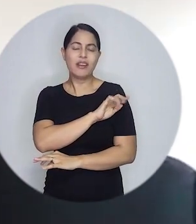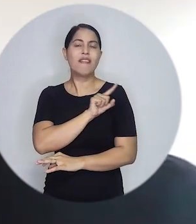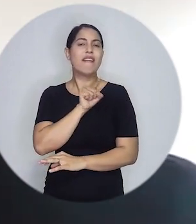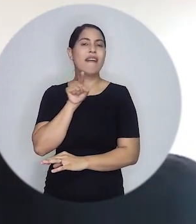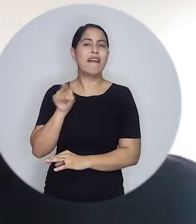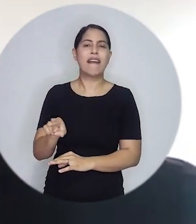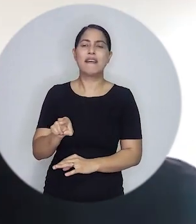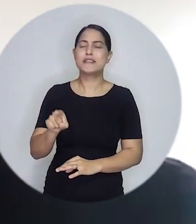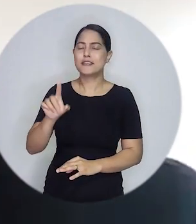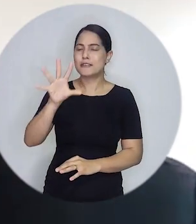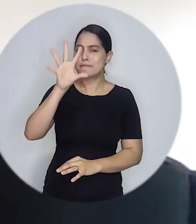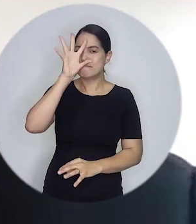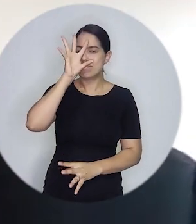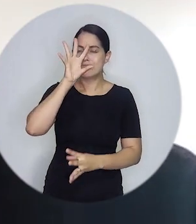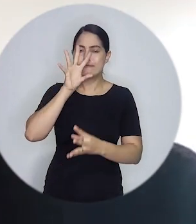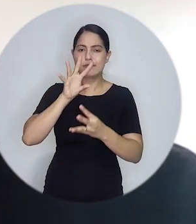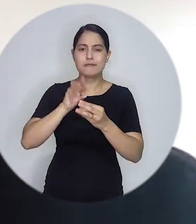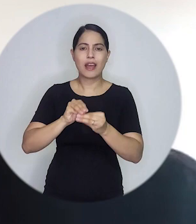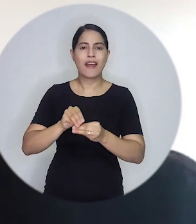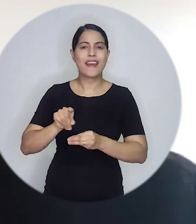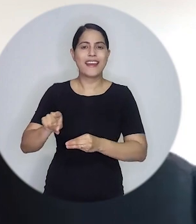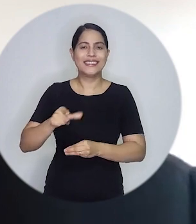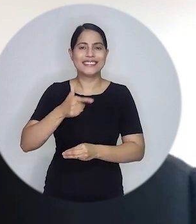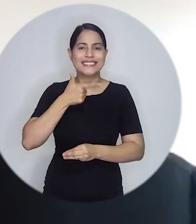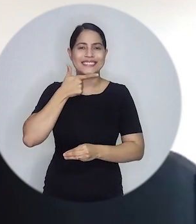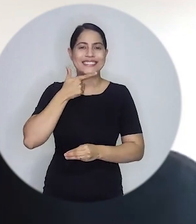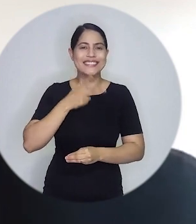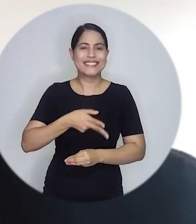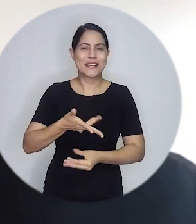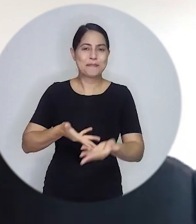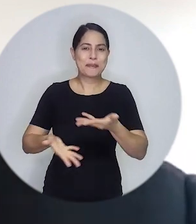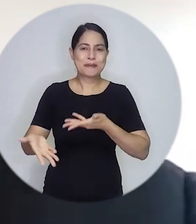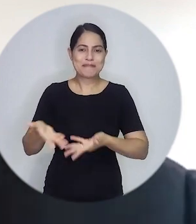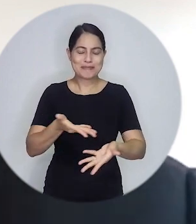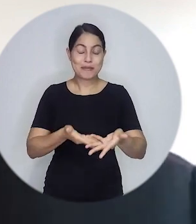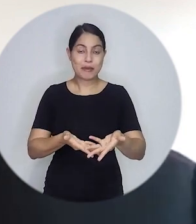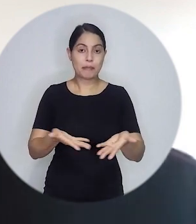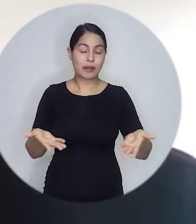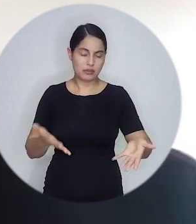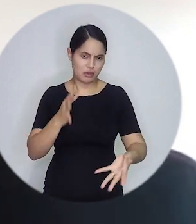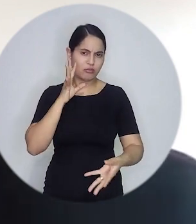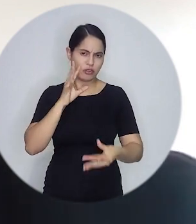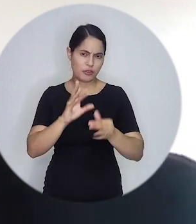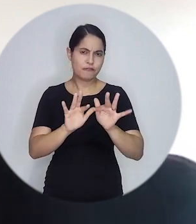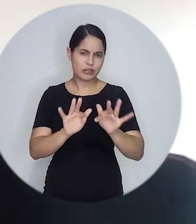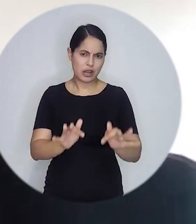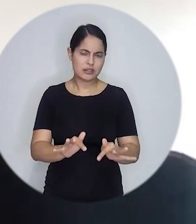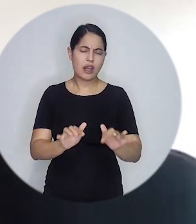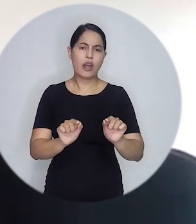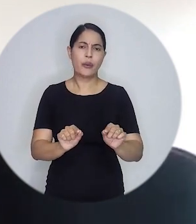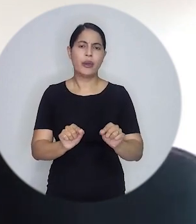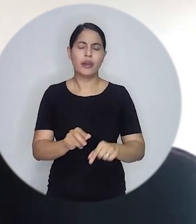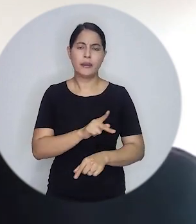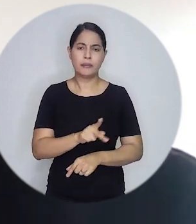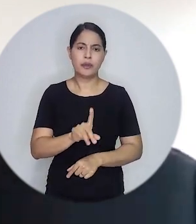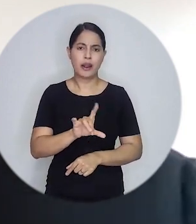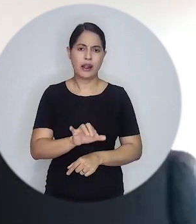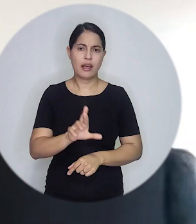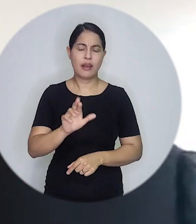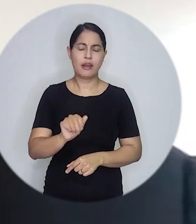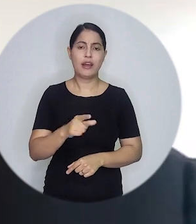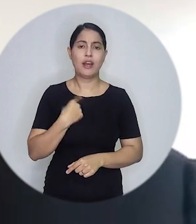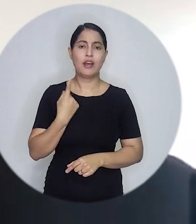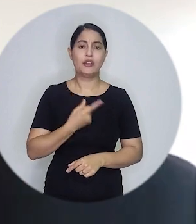e, além de tudo, um agregador com enorme simpatia. E aqui, já querendo finalizar,